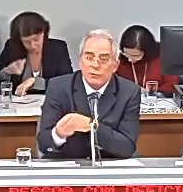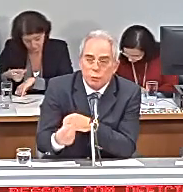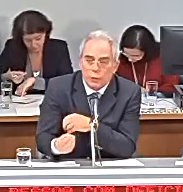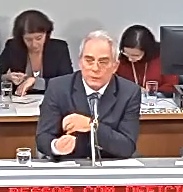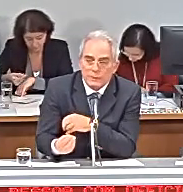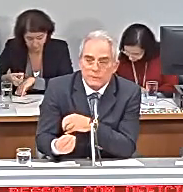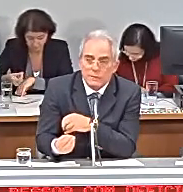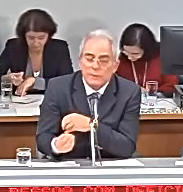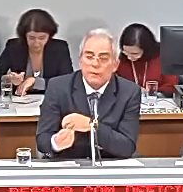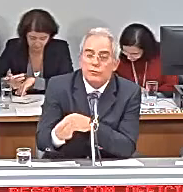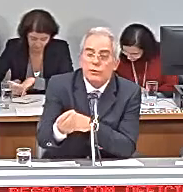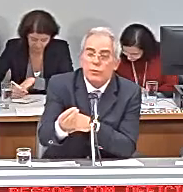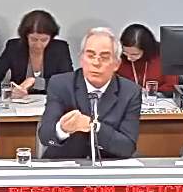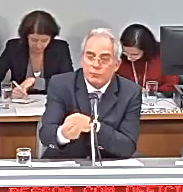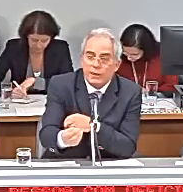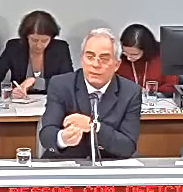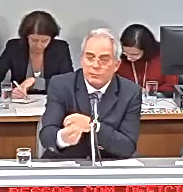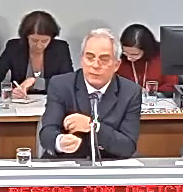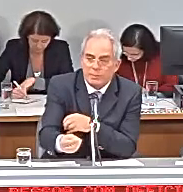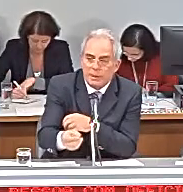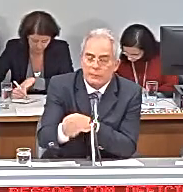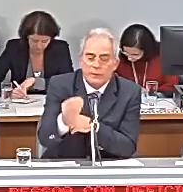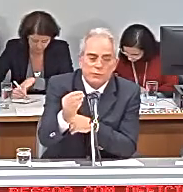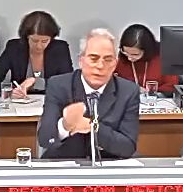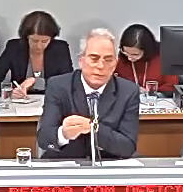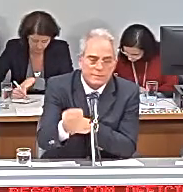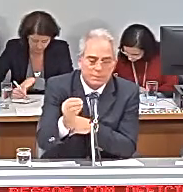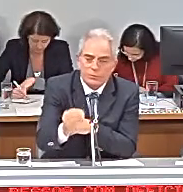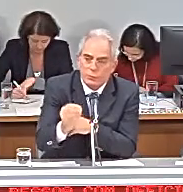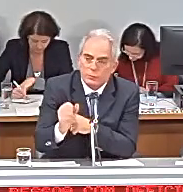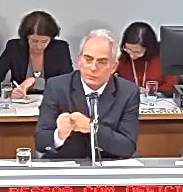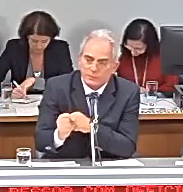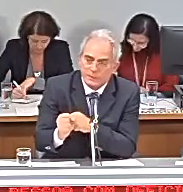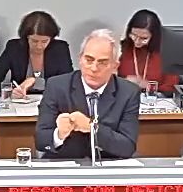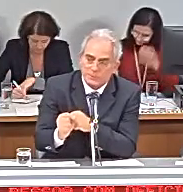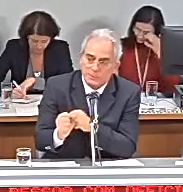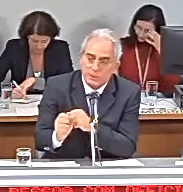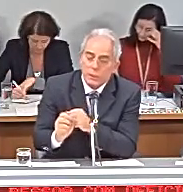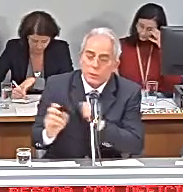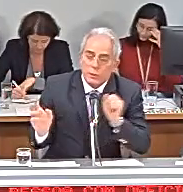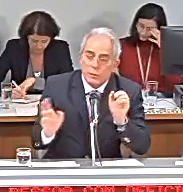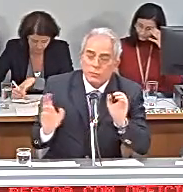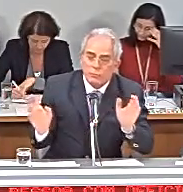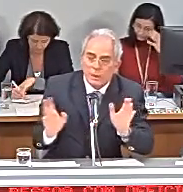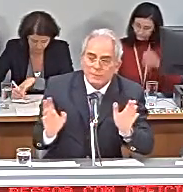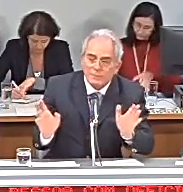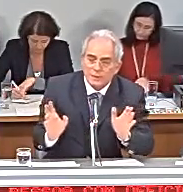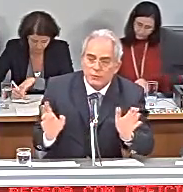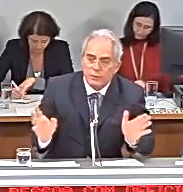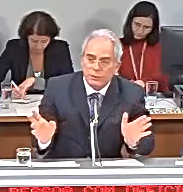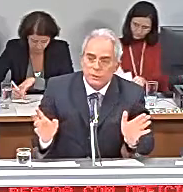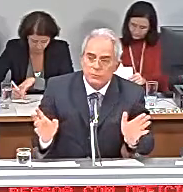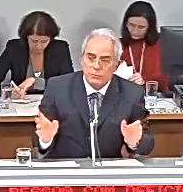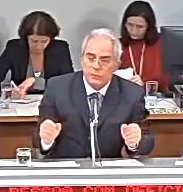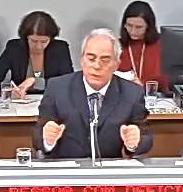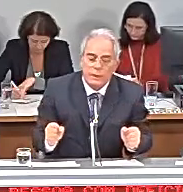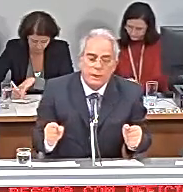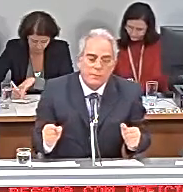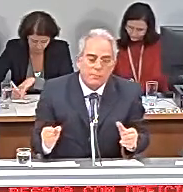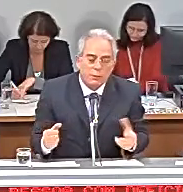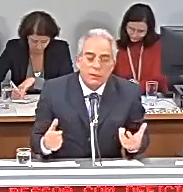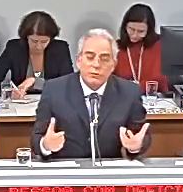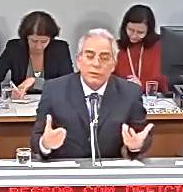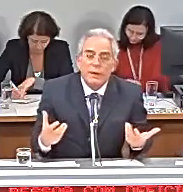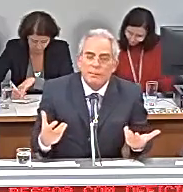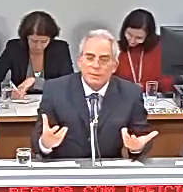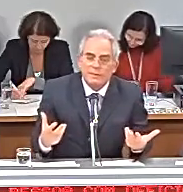a lei de cotas de oferta de trabalho dedicadas à pessoa com deficiência. E o que nós mais identificamos é